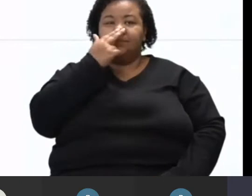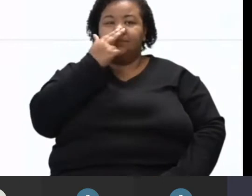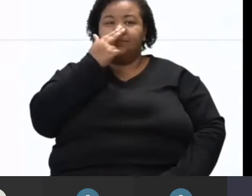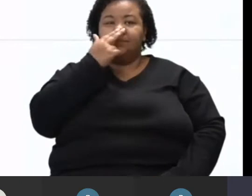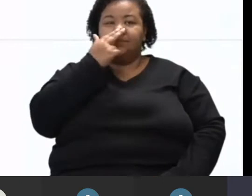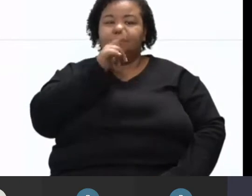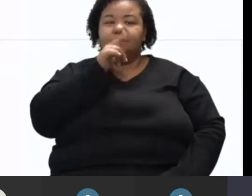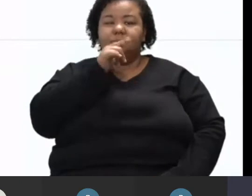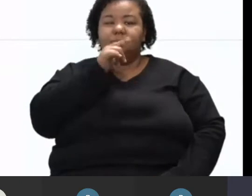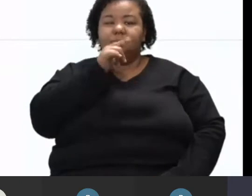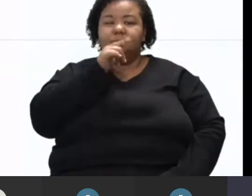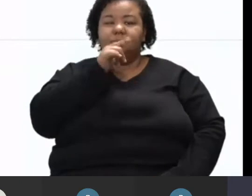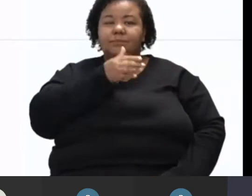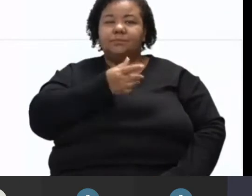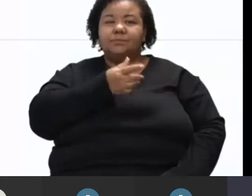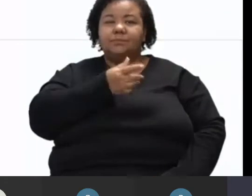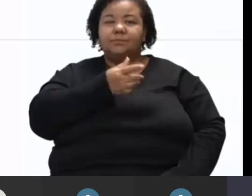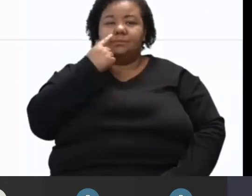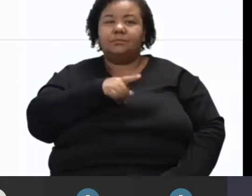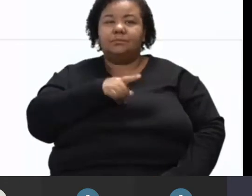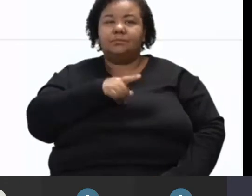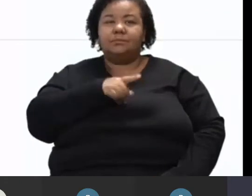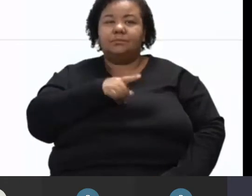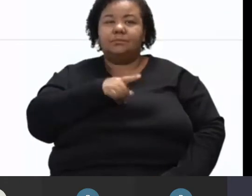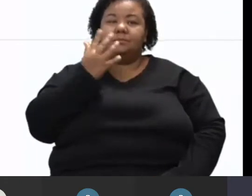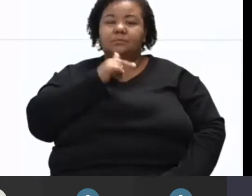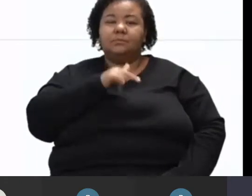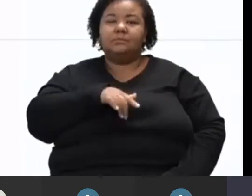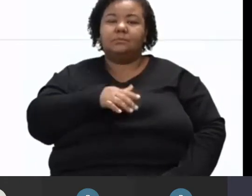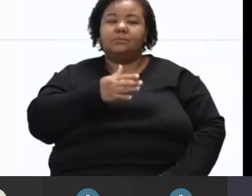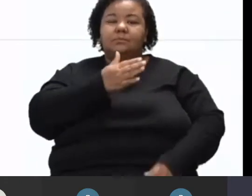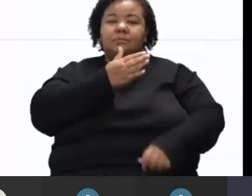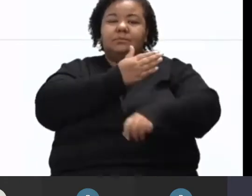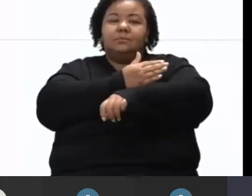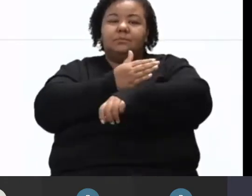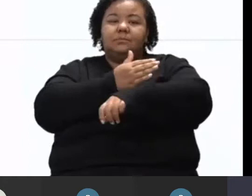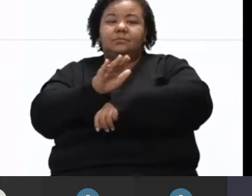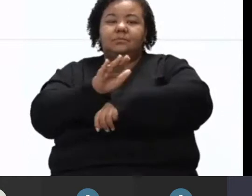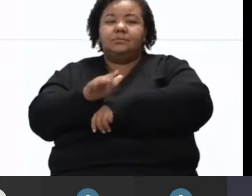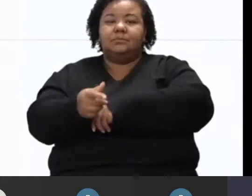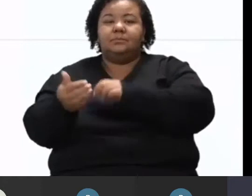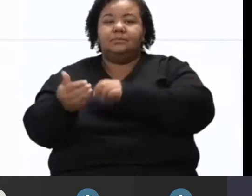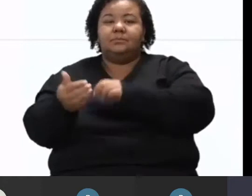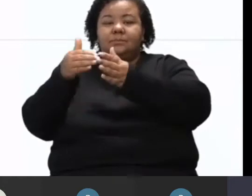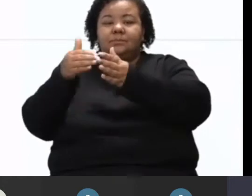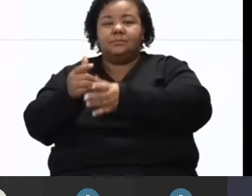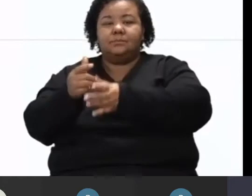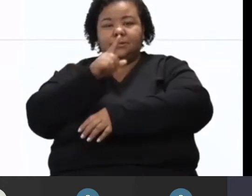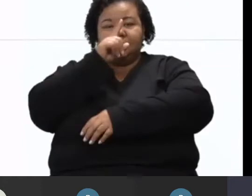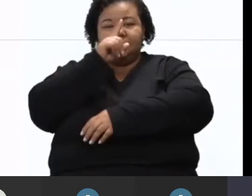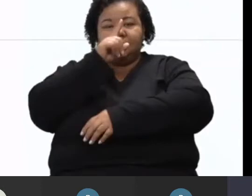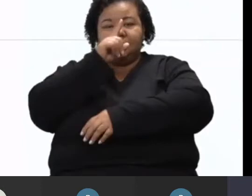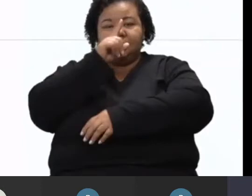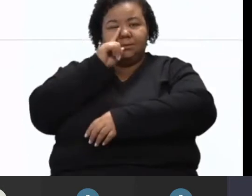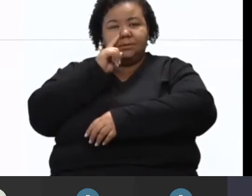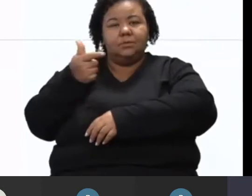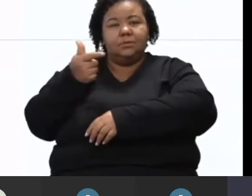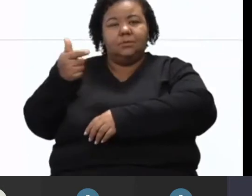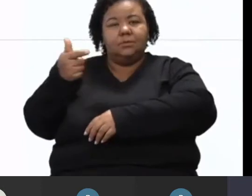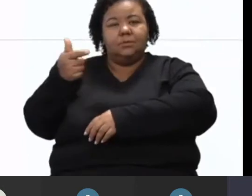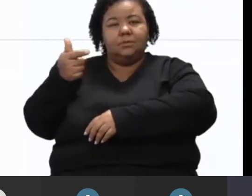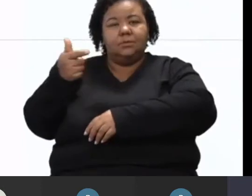tem um aspecto úmido. E repare também na cor. Ela varia de branco a amarelado. Uma outra característica